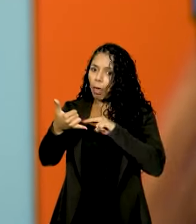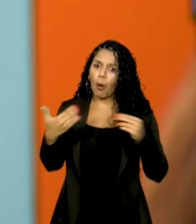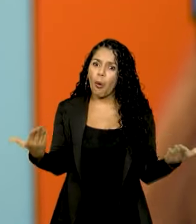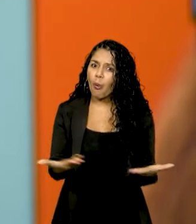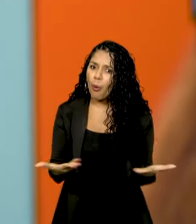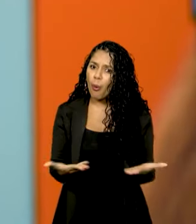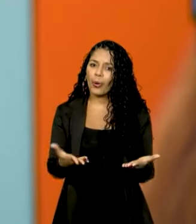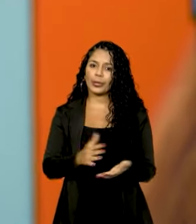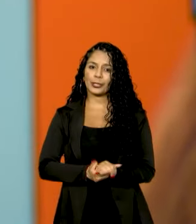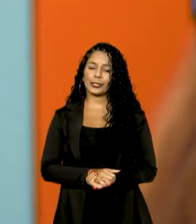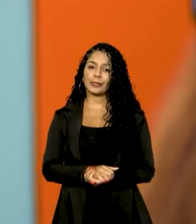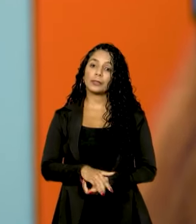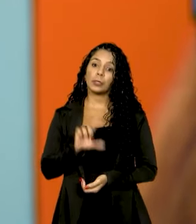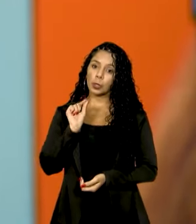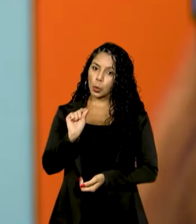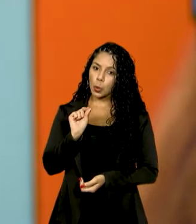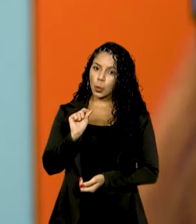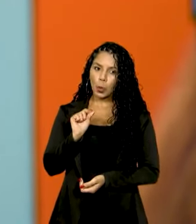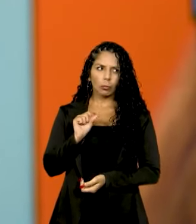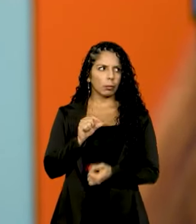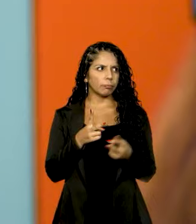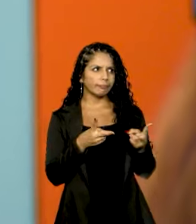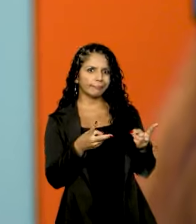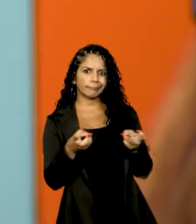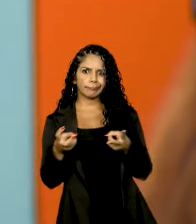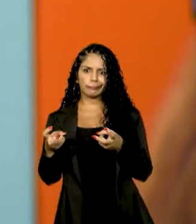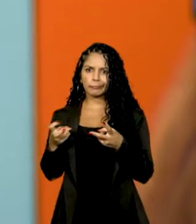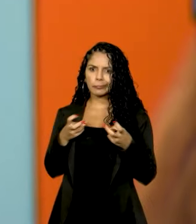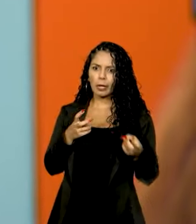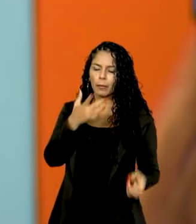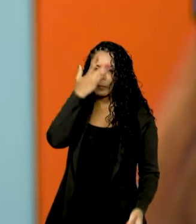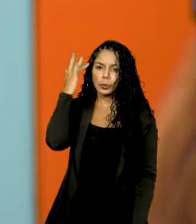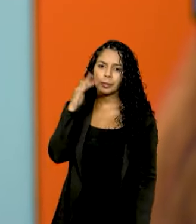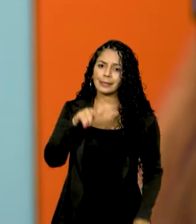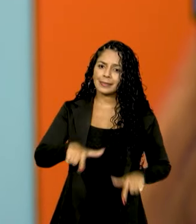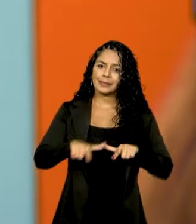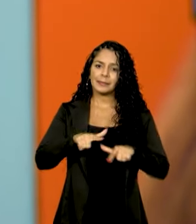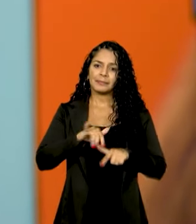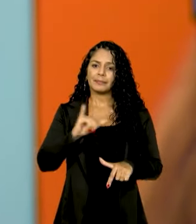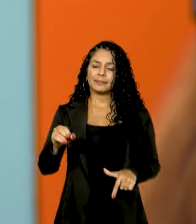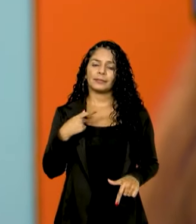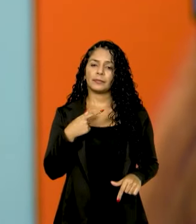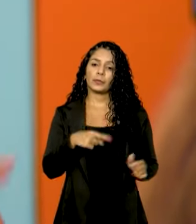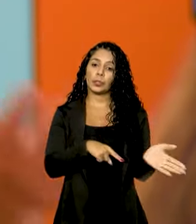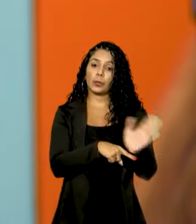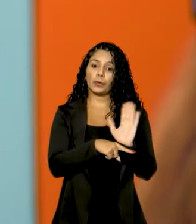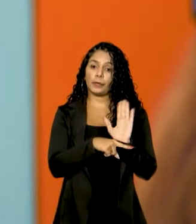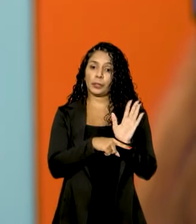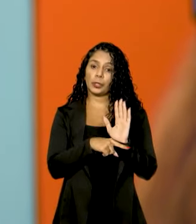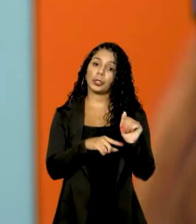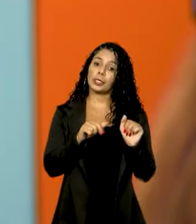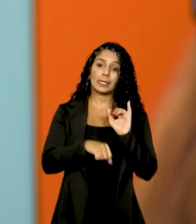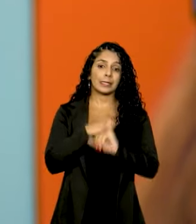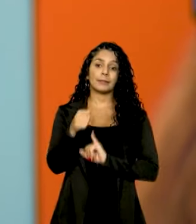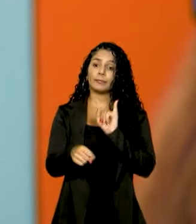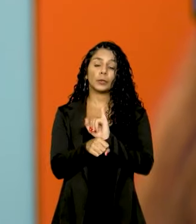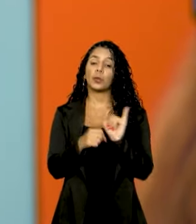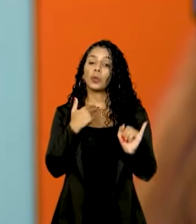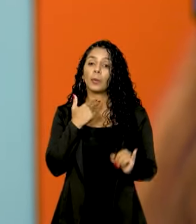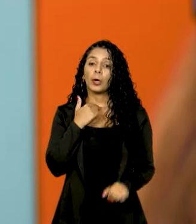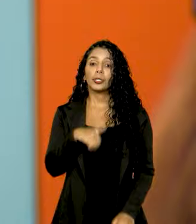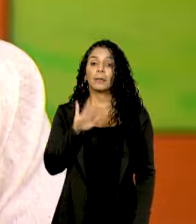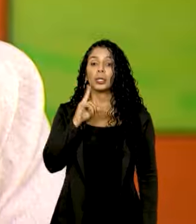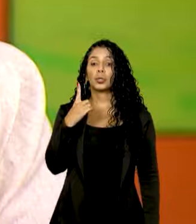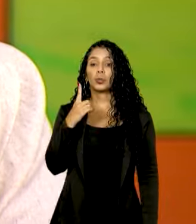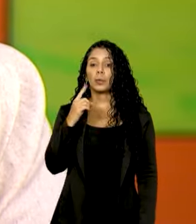em dia, o que eu ouvi de pessoas que trabalham disso é que os vídeos não podem ter mais... Vídeos que passam na internet não podem ter mais de um